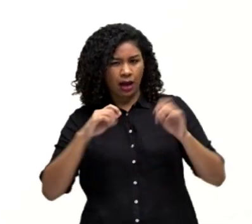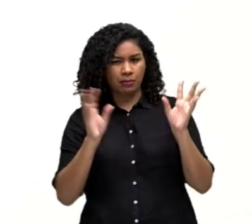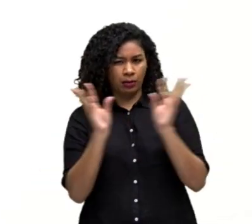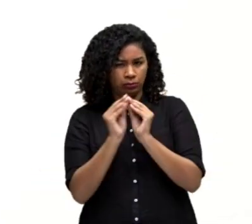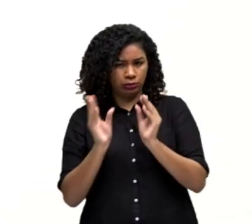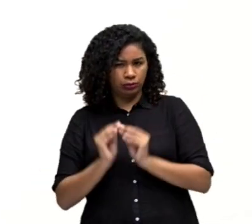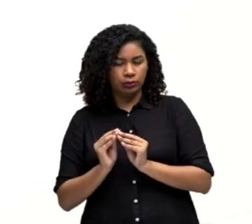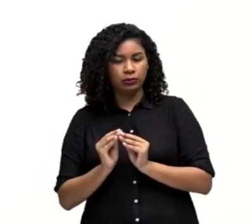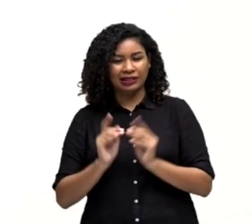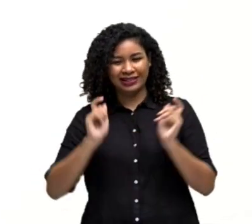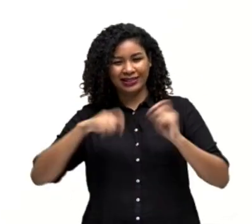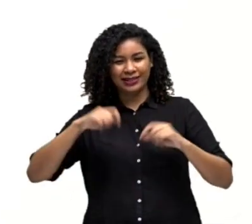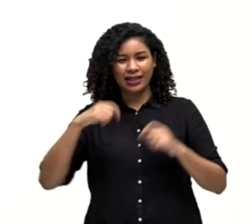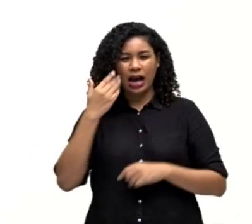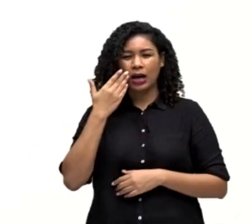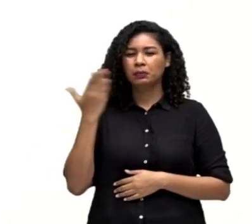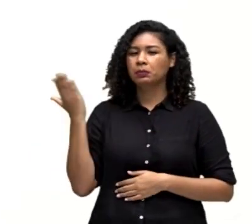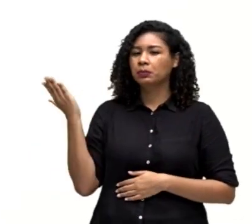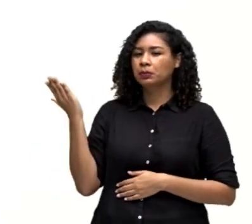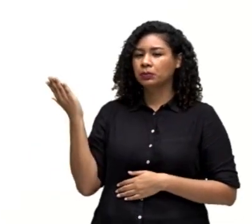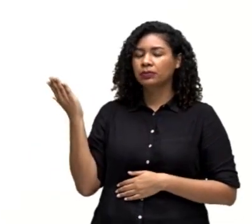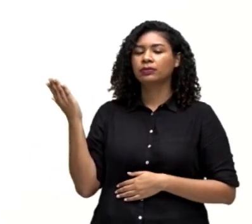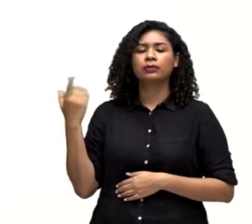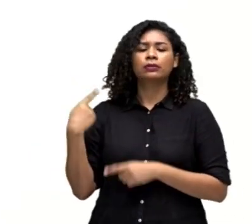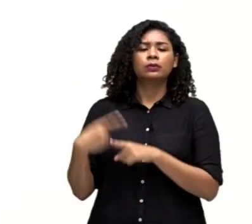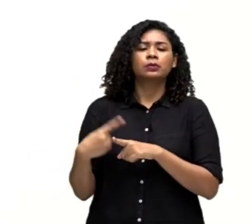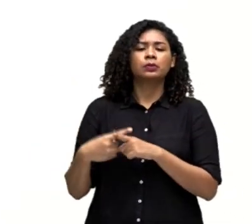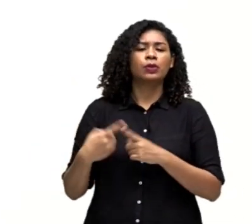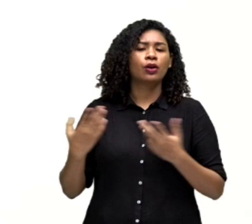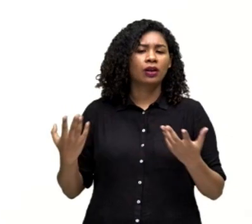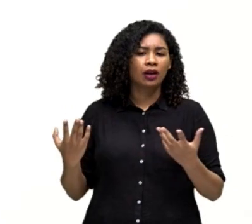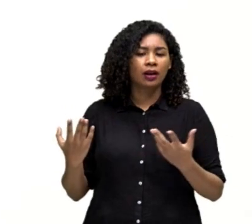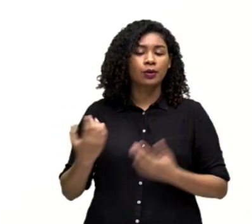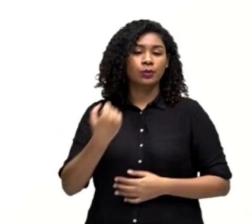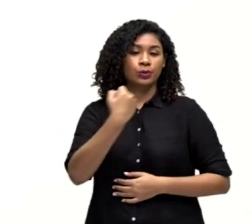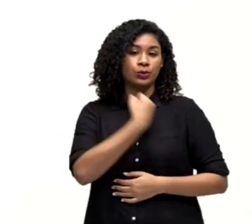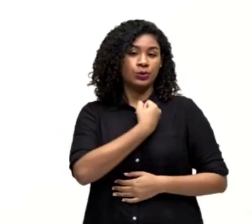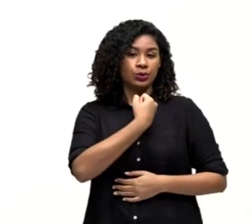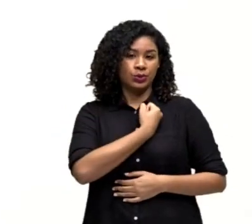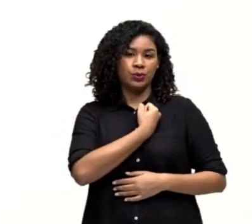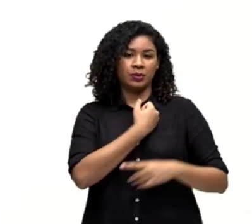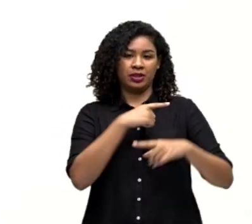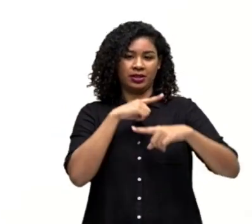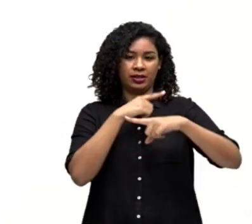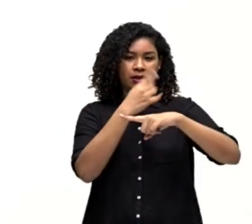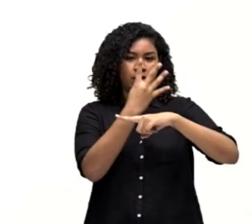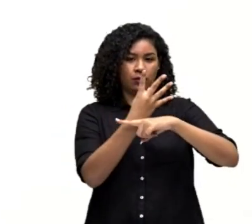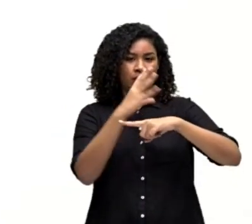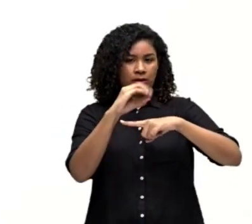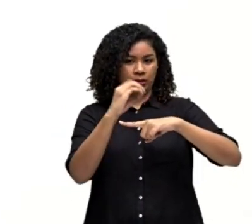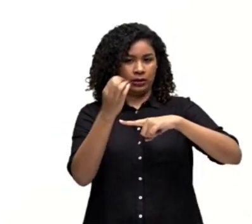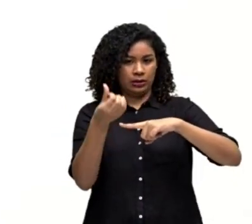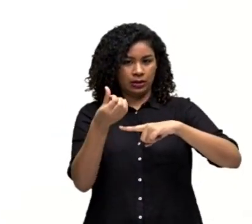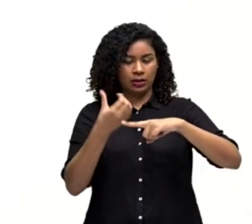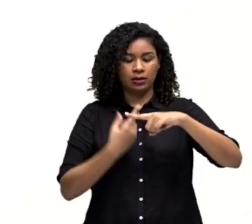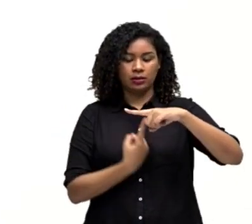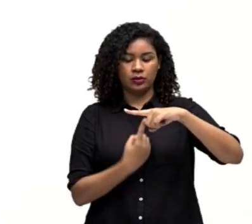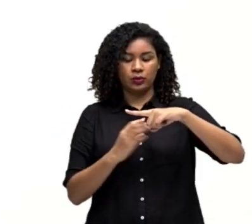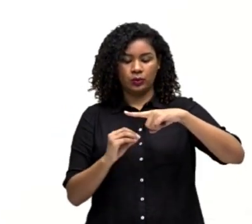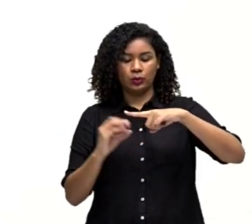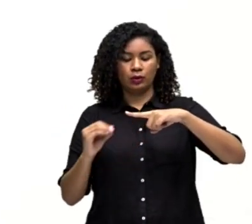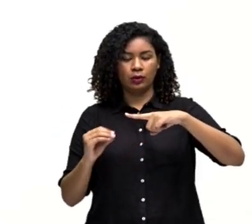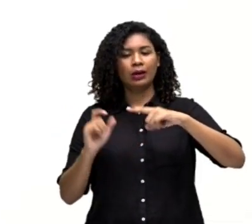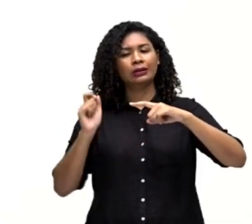é possível. Por quê? Porque os valores que estão formando essa fração, ambos podem